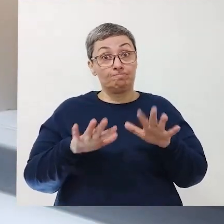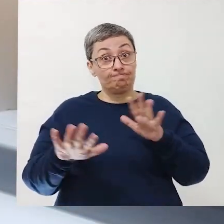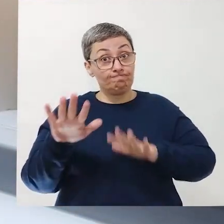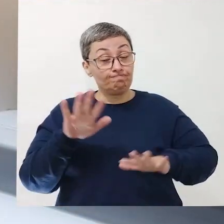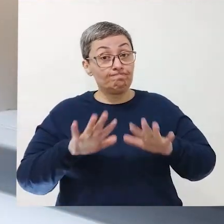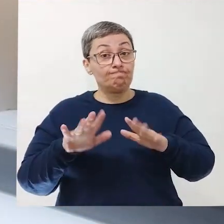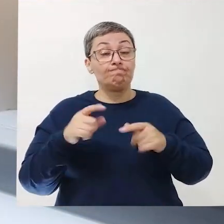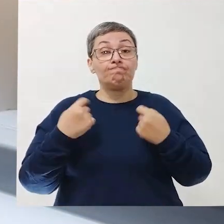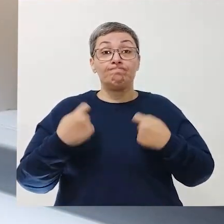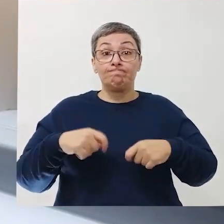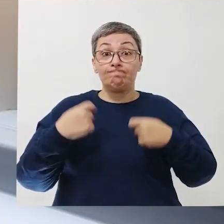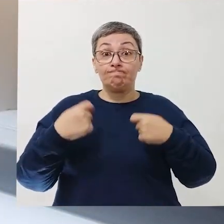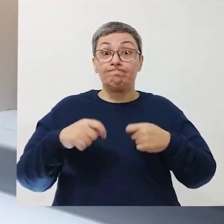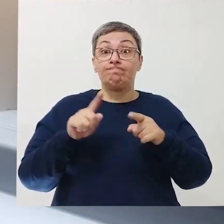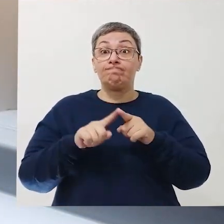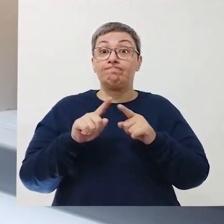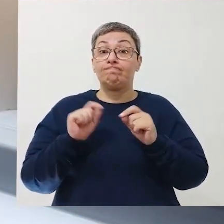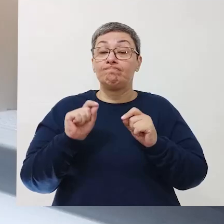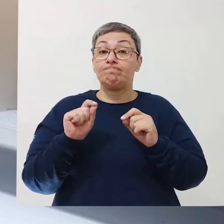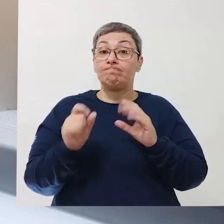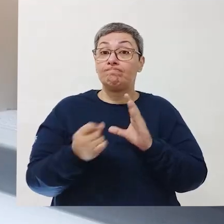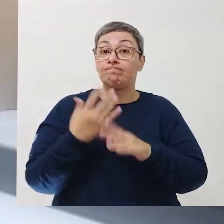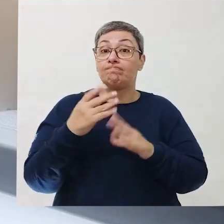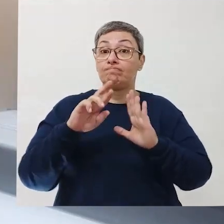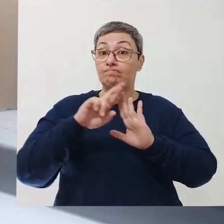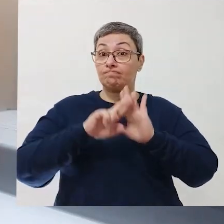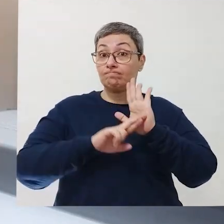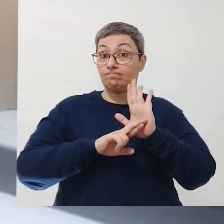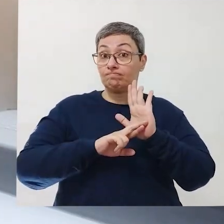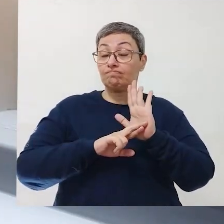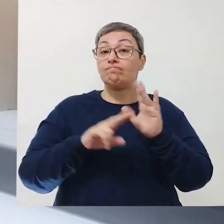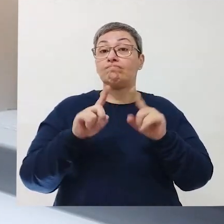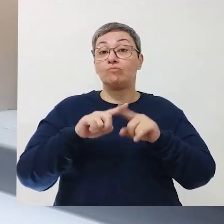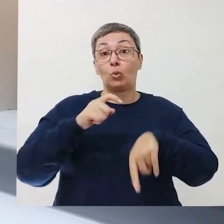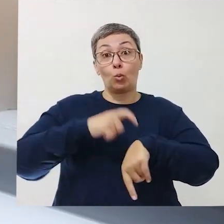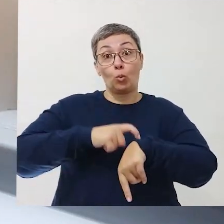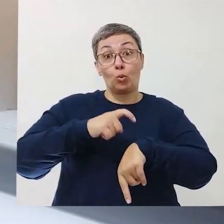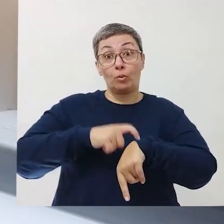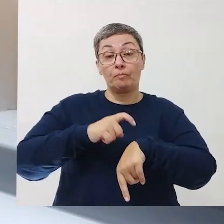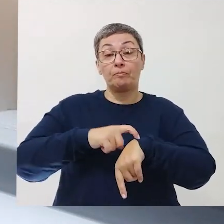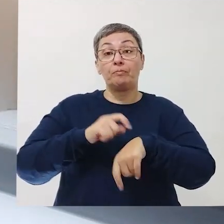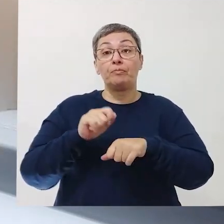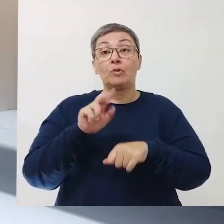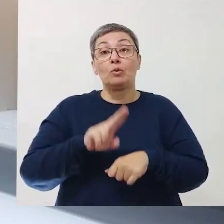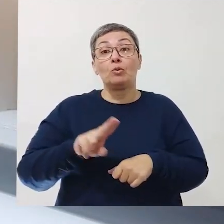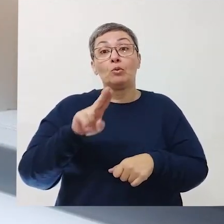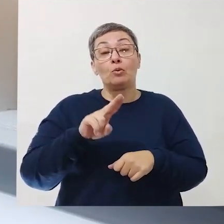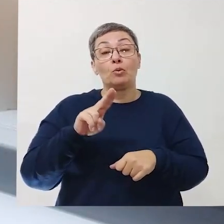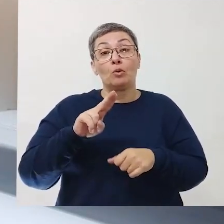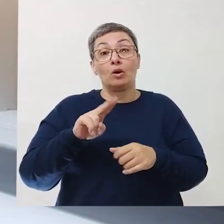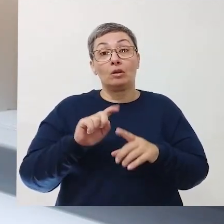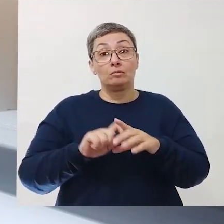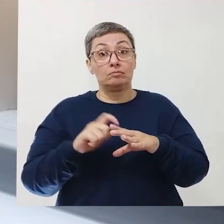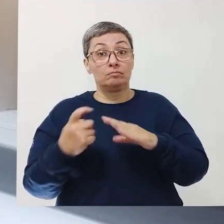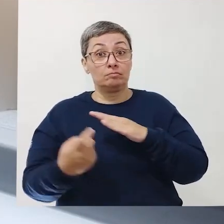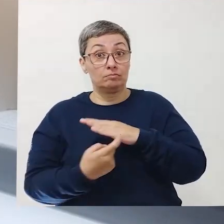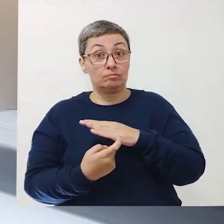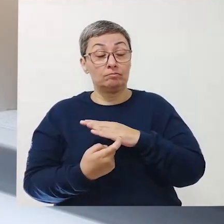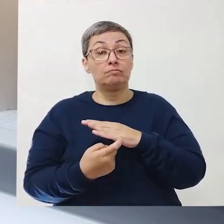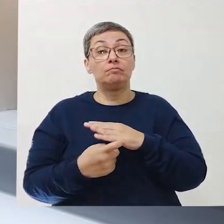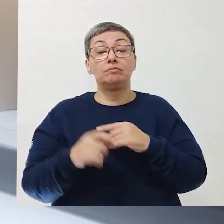telas Pode causar até dores musculares Alteração na visão Problemas de